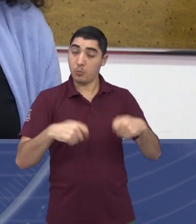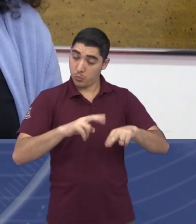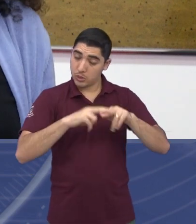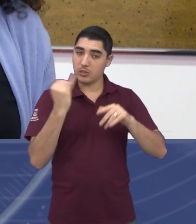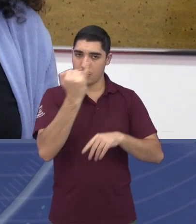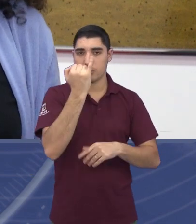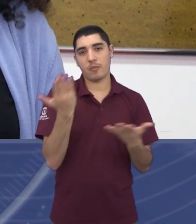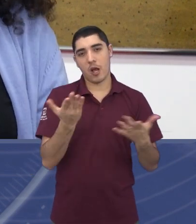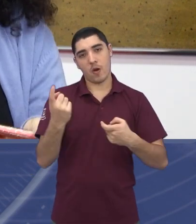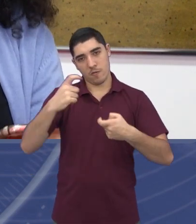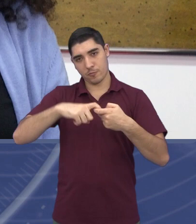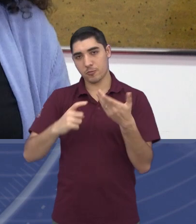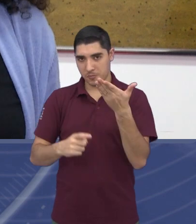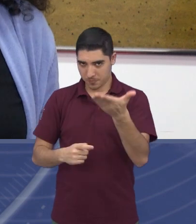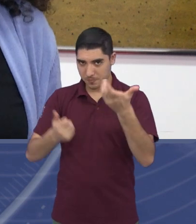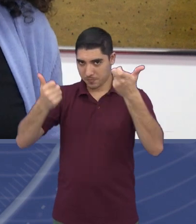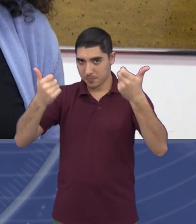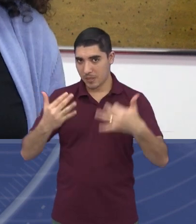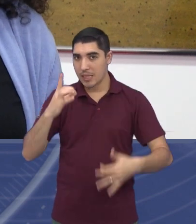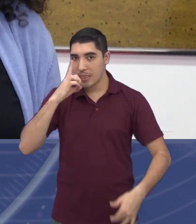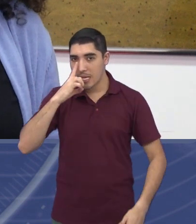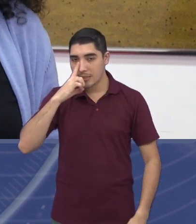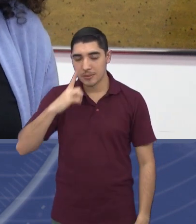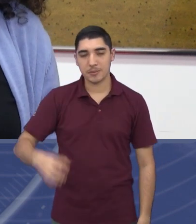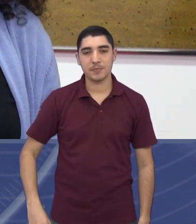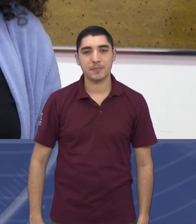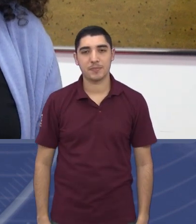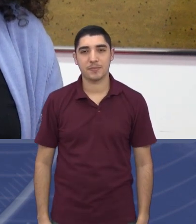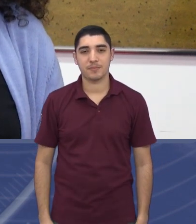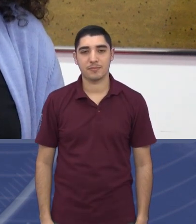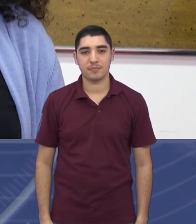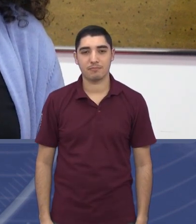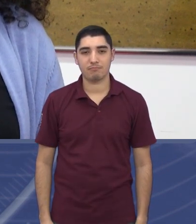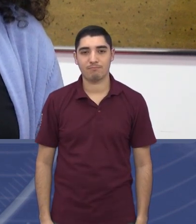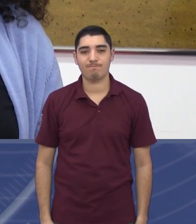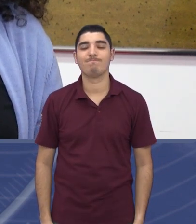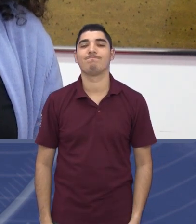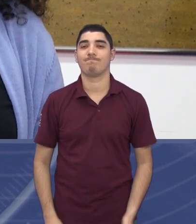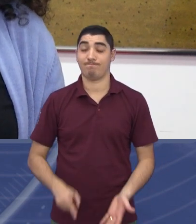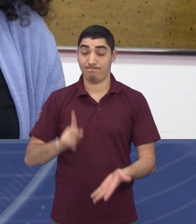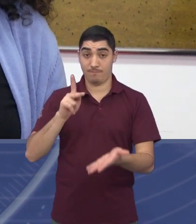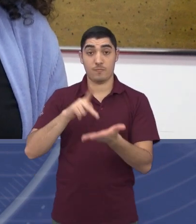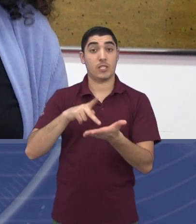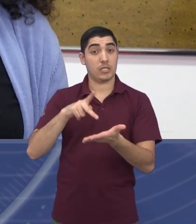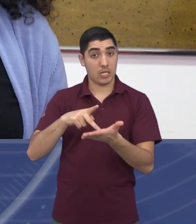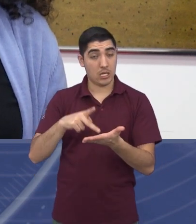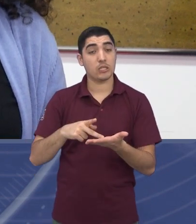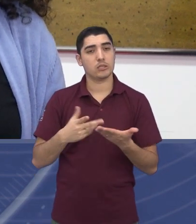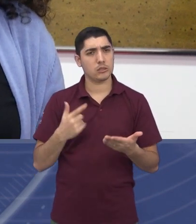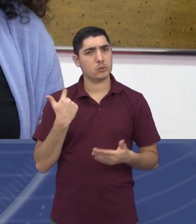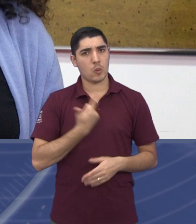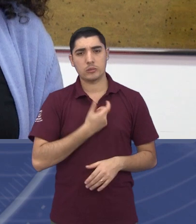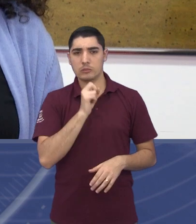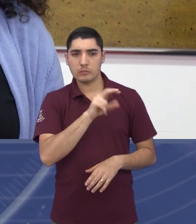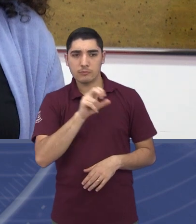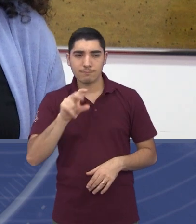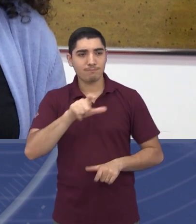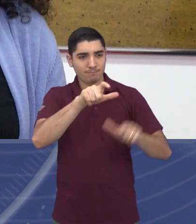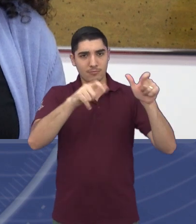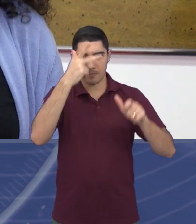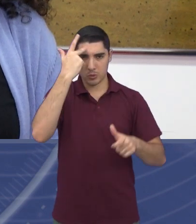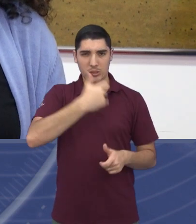muito importante. A gente volta agora então com você, Dani. Sem dúvida, né? A gente até viu os